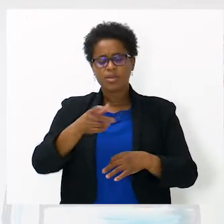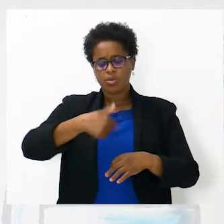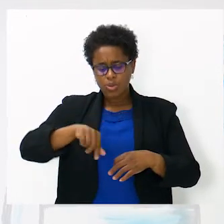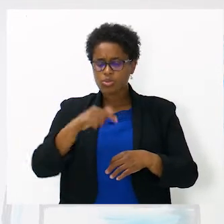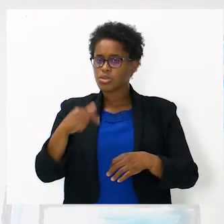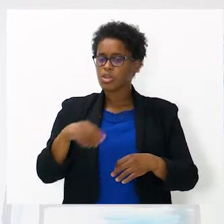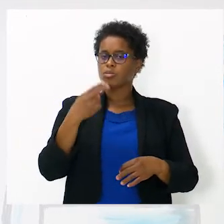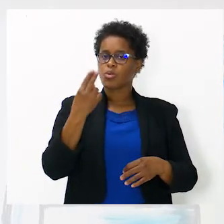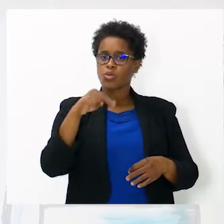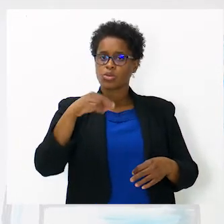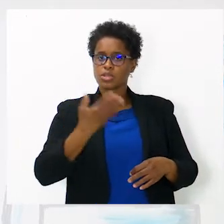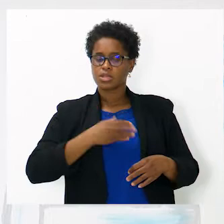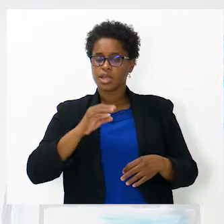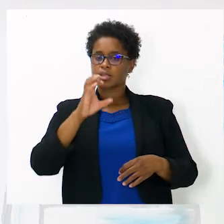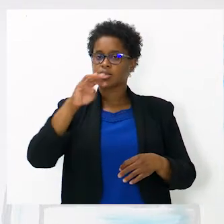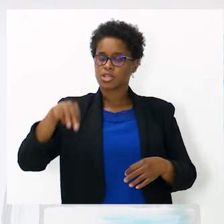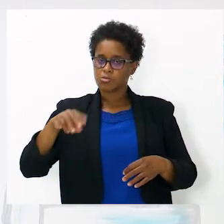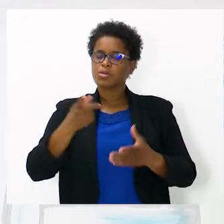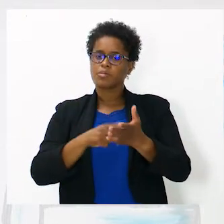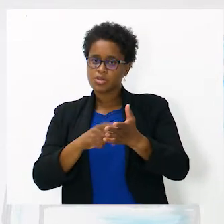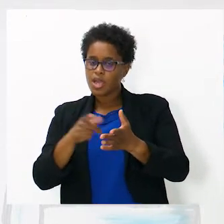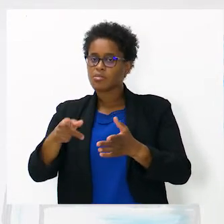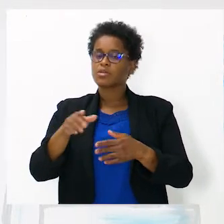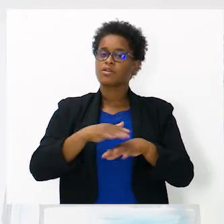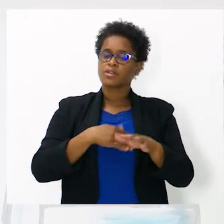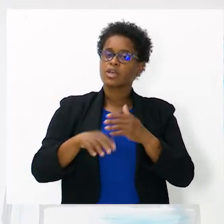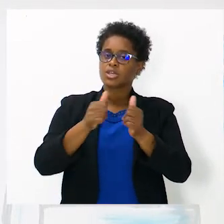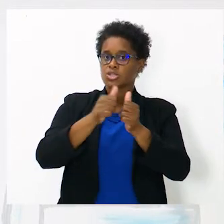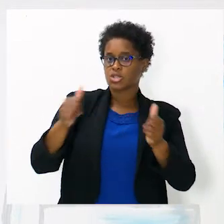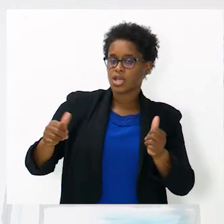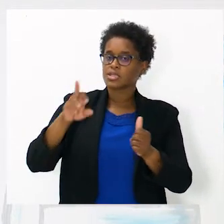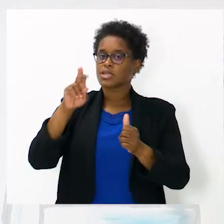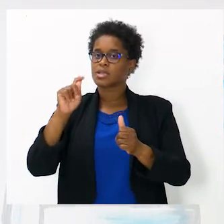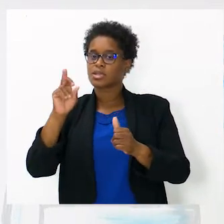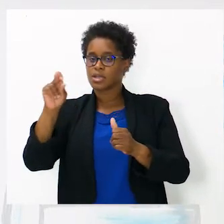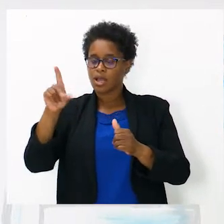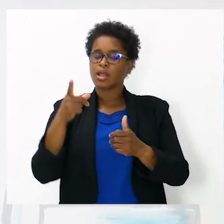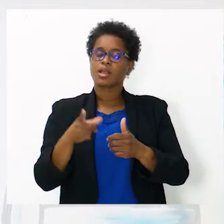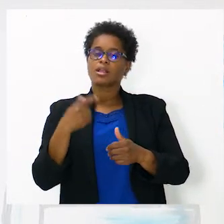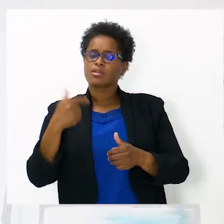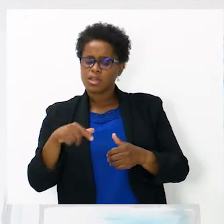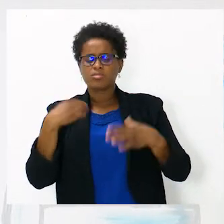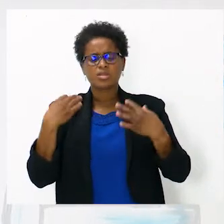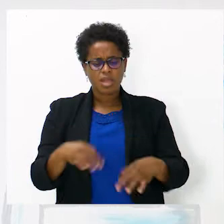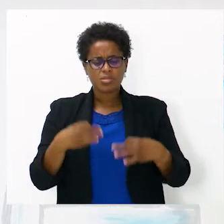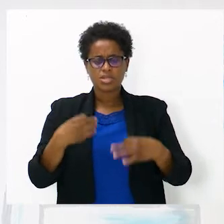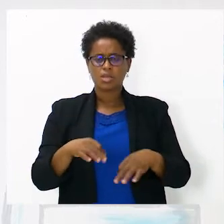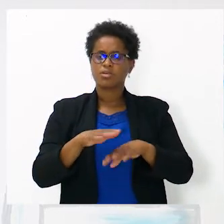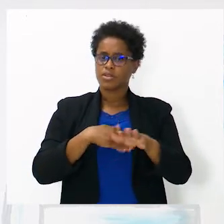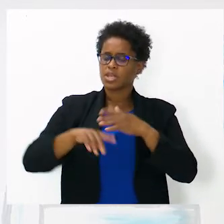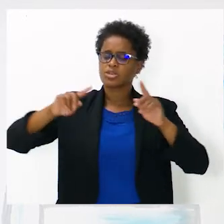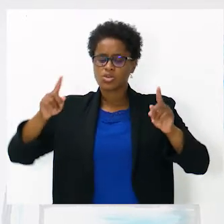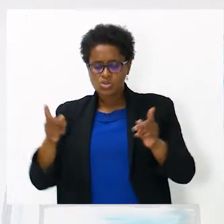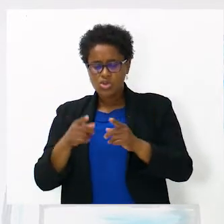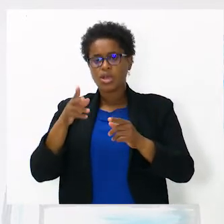temos unidade em centímetro, precisamos em distância real, devemos sempre fazer